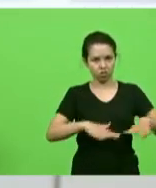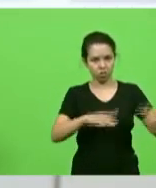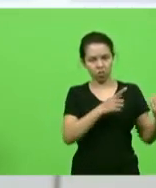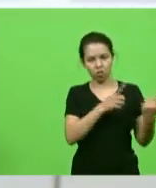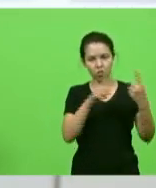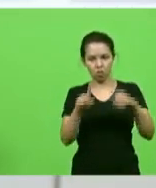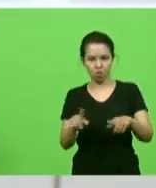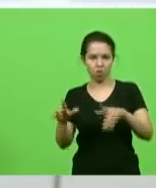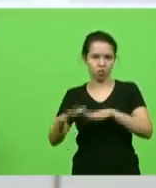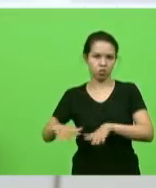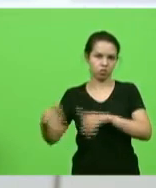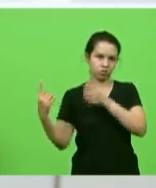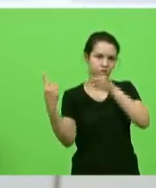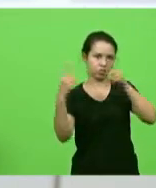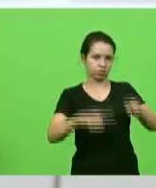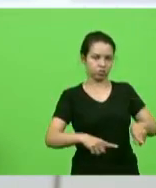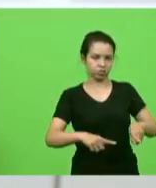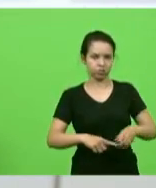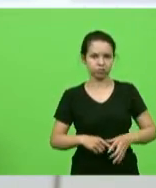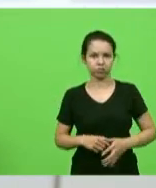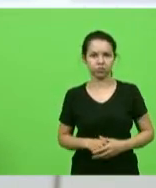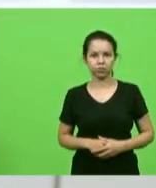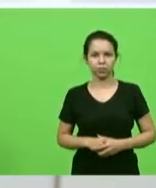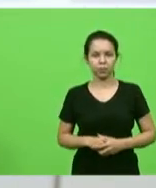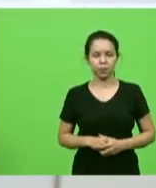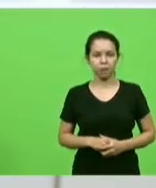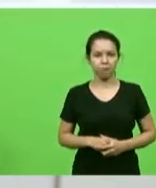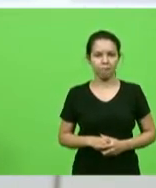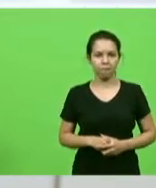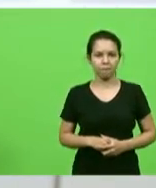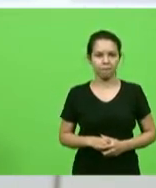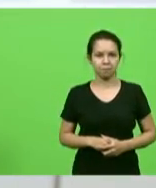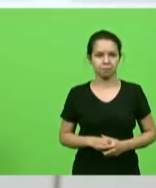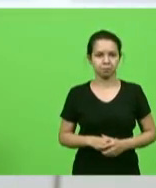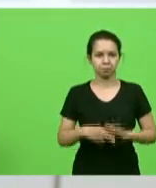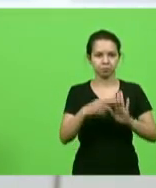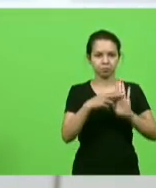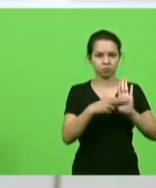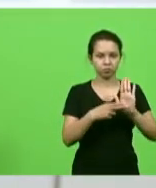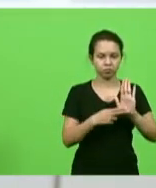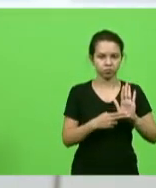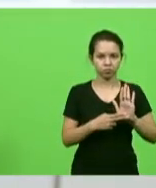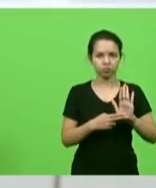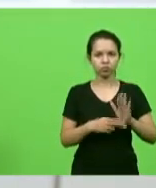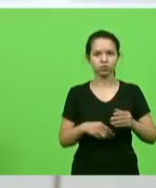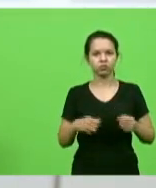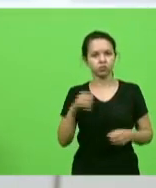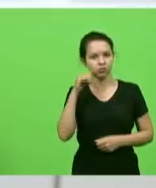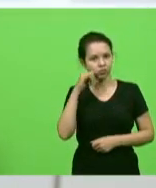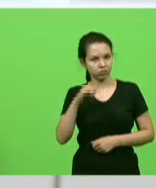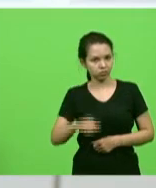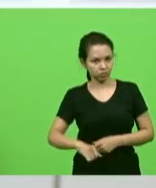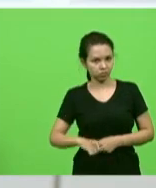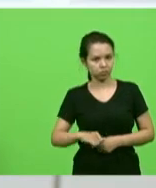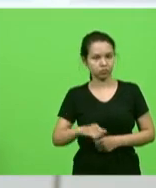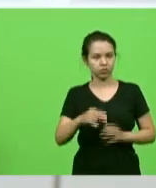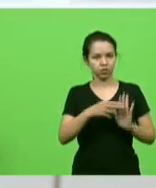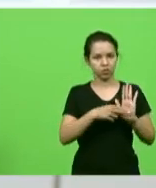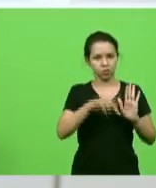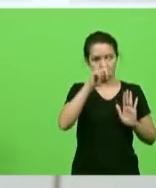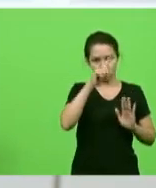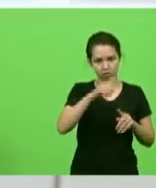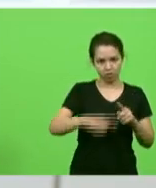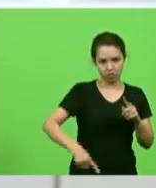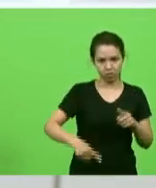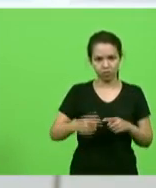E aí continua essa ordem mínima que as normas deve guardar entre si impede que uma Norma proíba e a